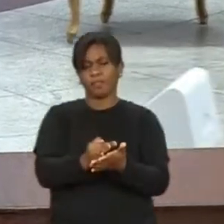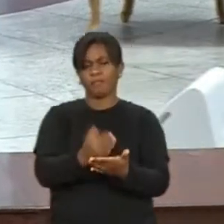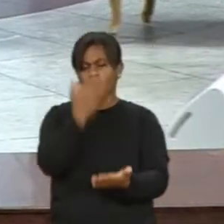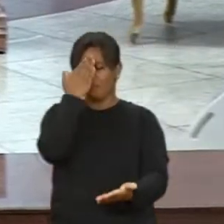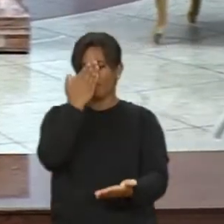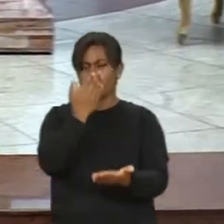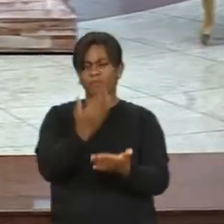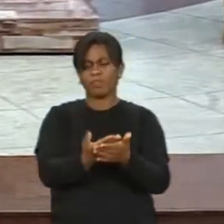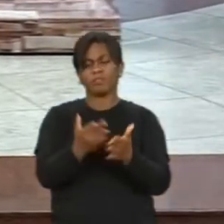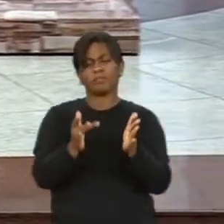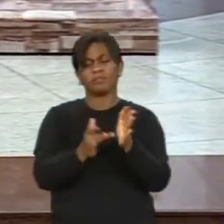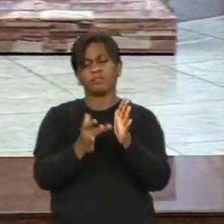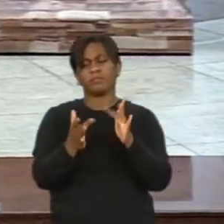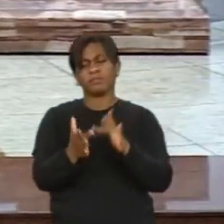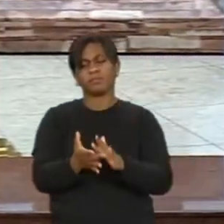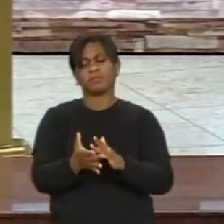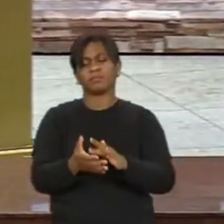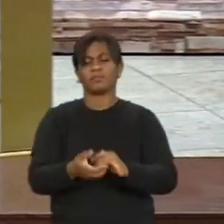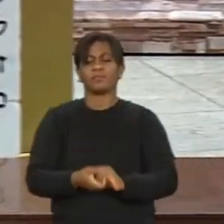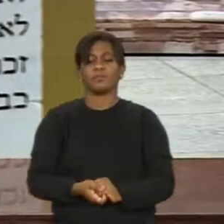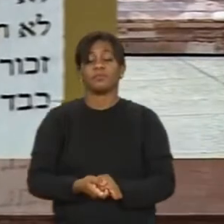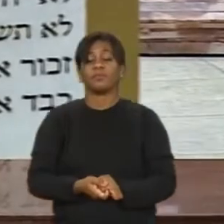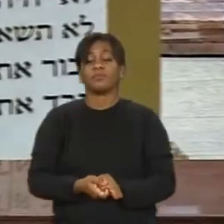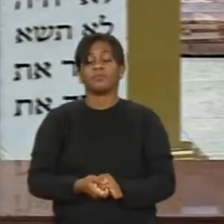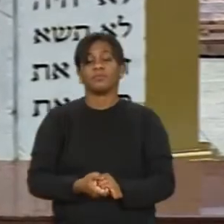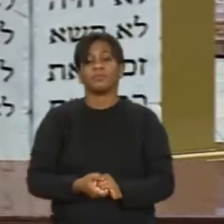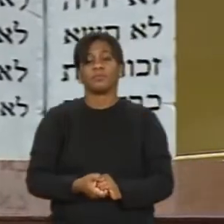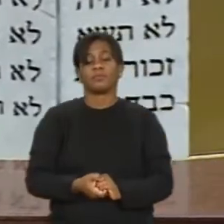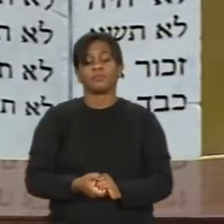confiando nele, você tem que